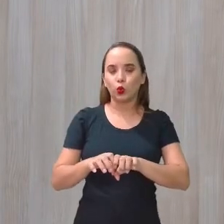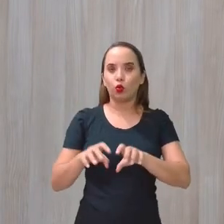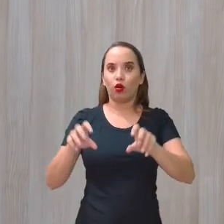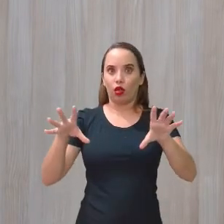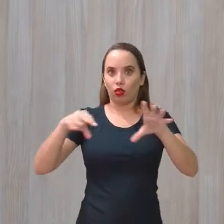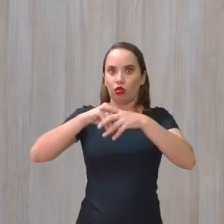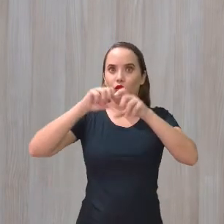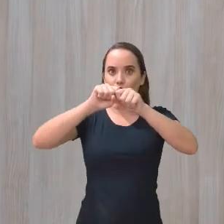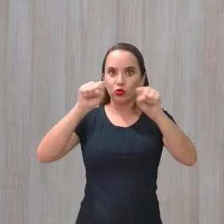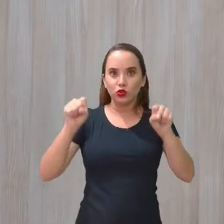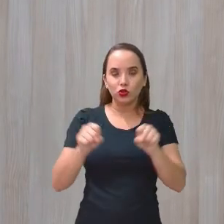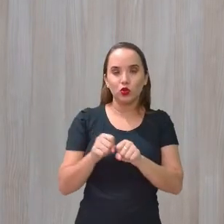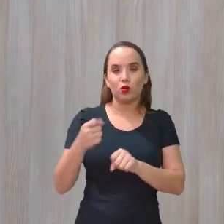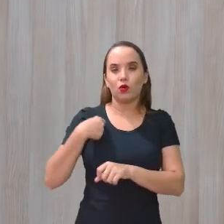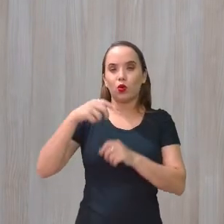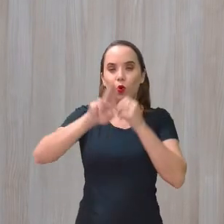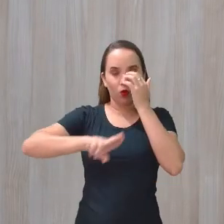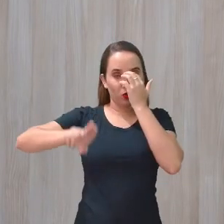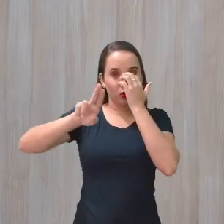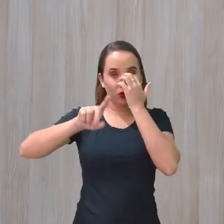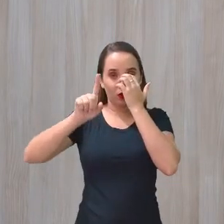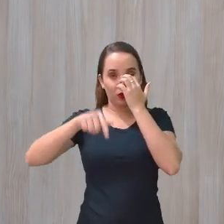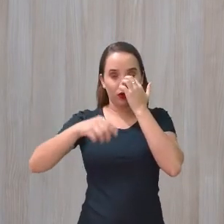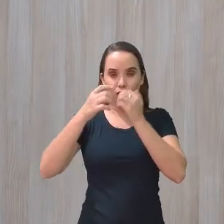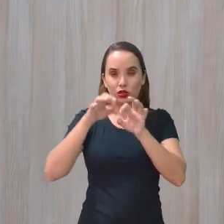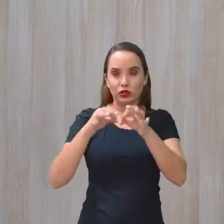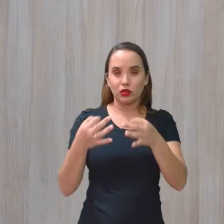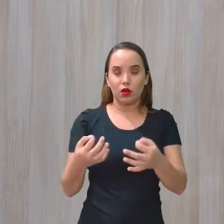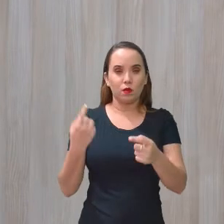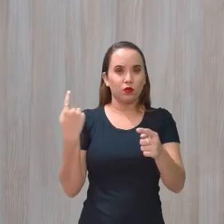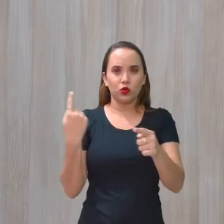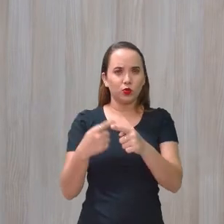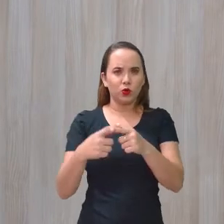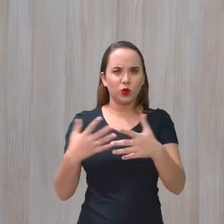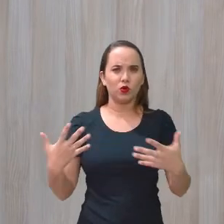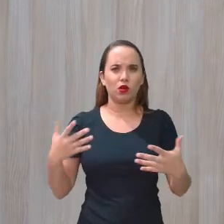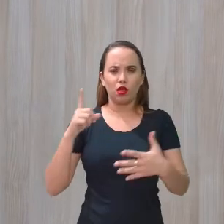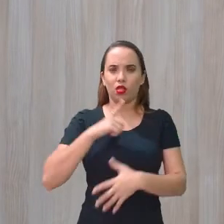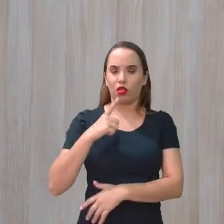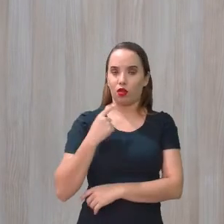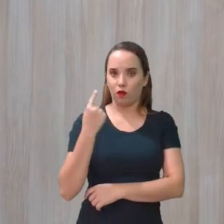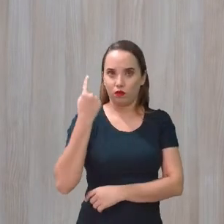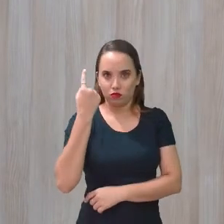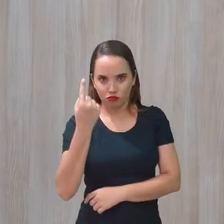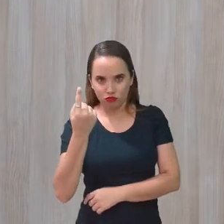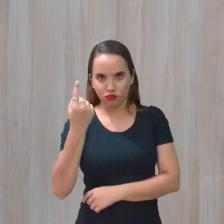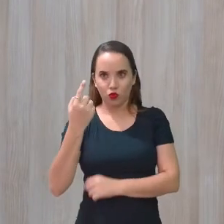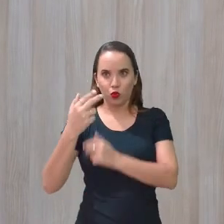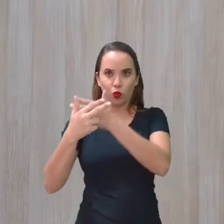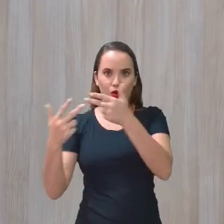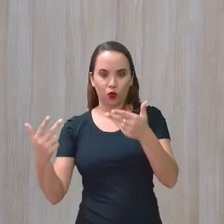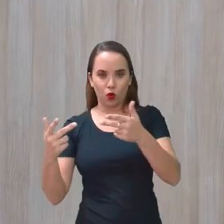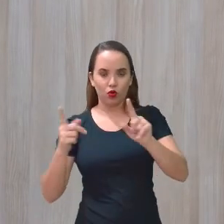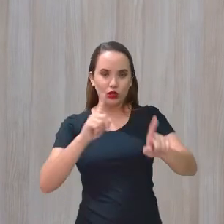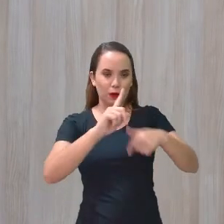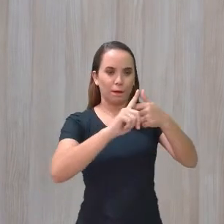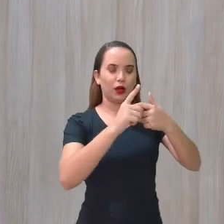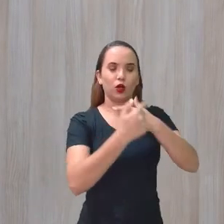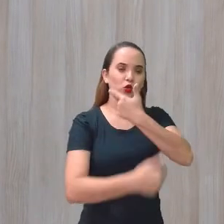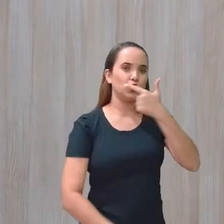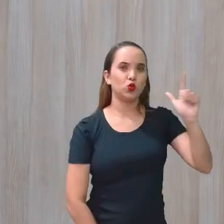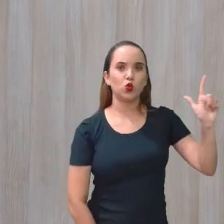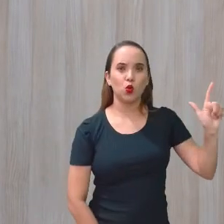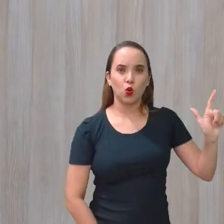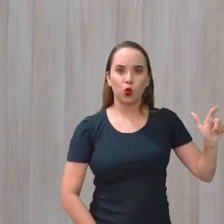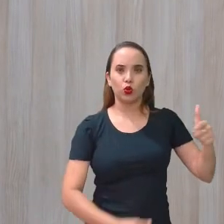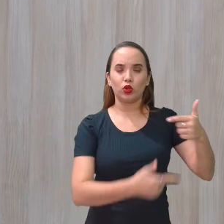que nós estamos utilizando aqui, ele é simples, por quê? Porque eu tenho um despertador mais um celular.